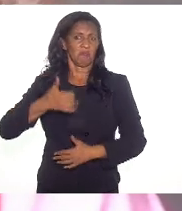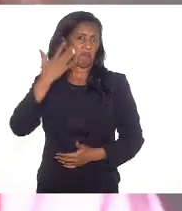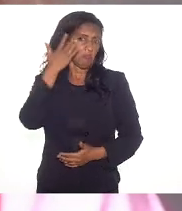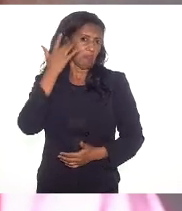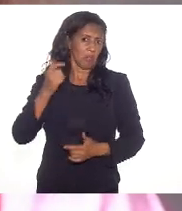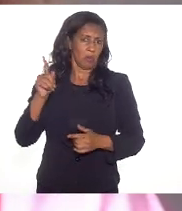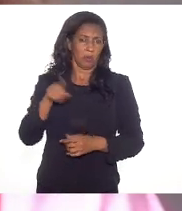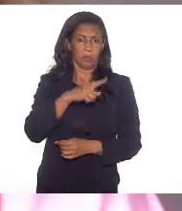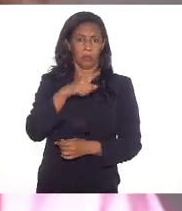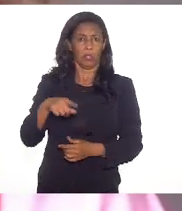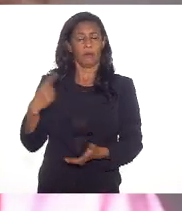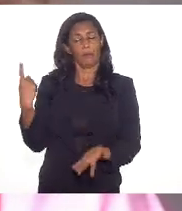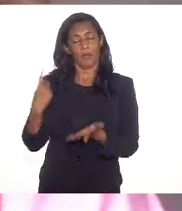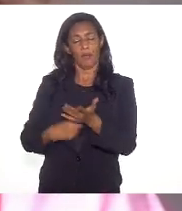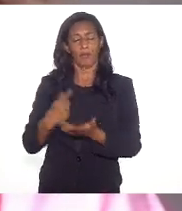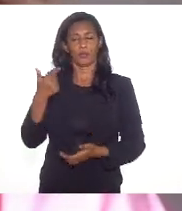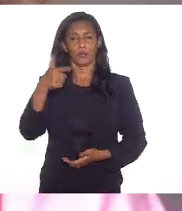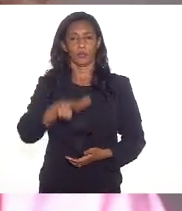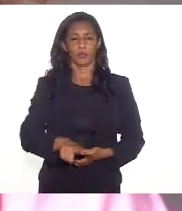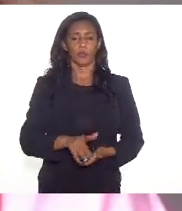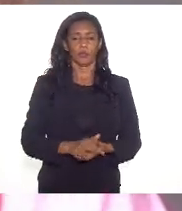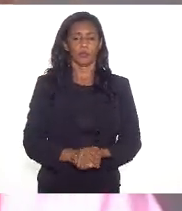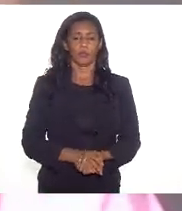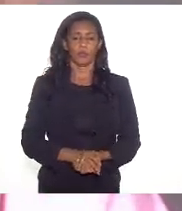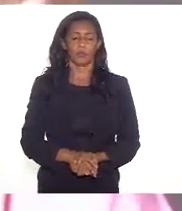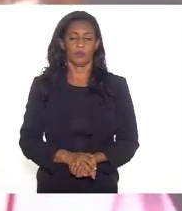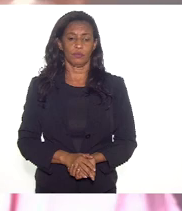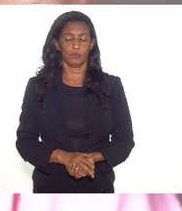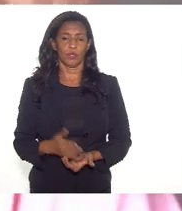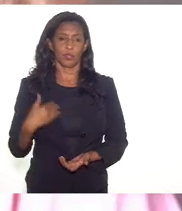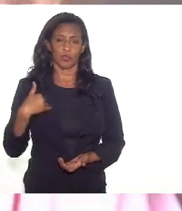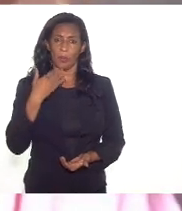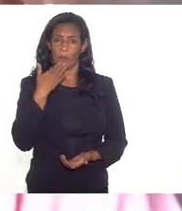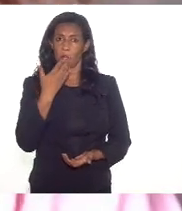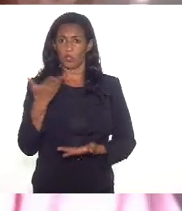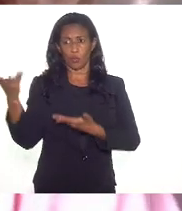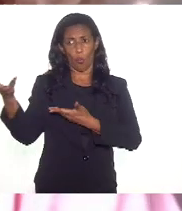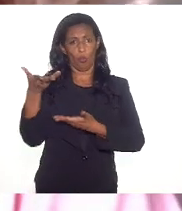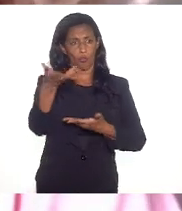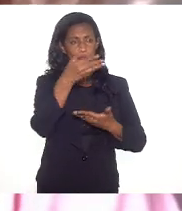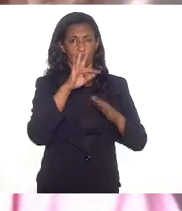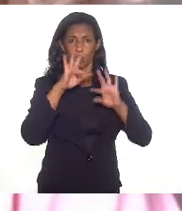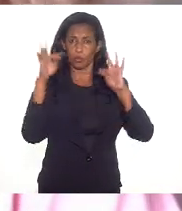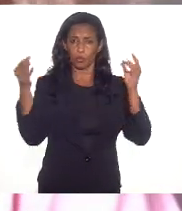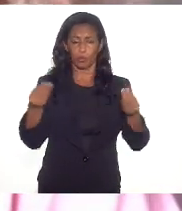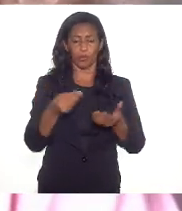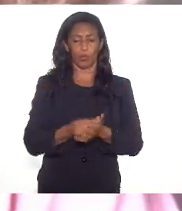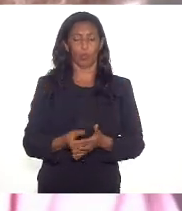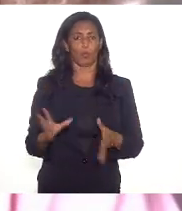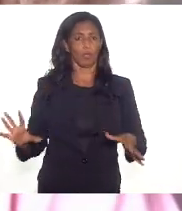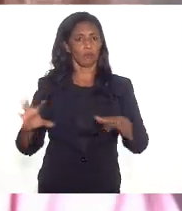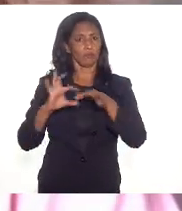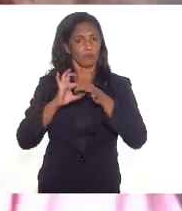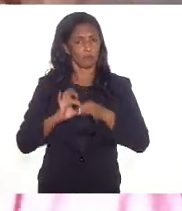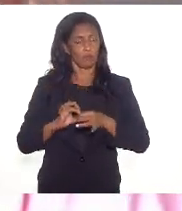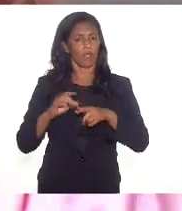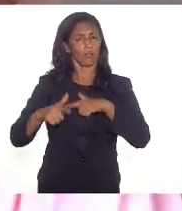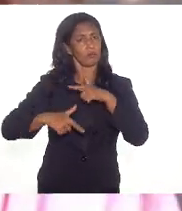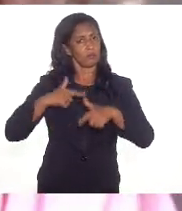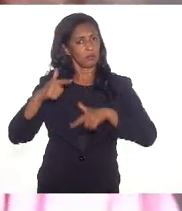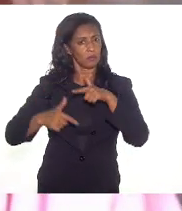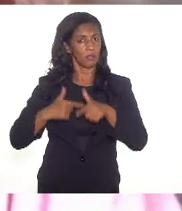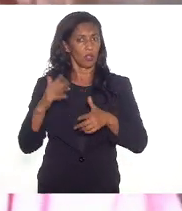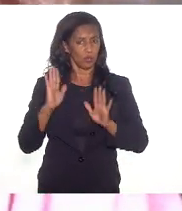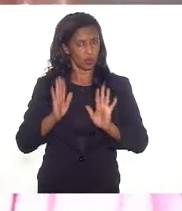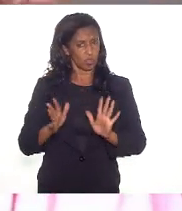desmarcar e a gente está para marcar novamente. Então, já deixo aqui reiterado e convido todos os deputados e deputadas a se somar nessa luta, os que